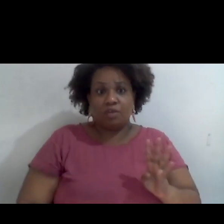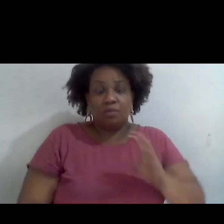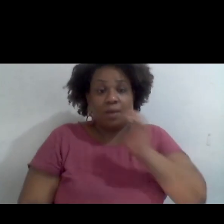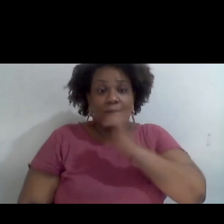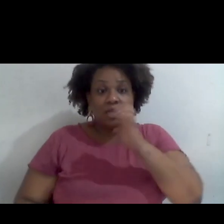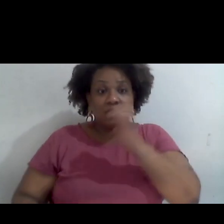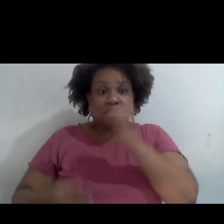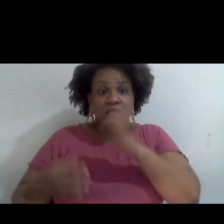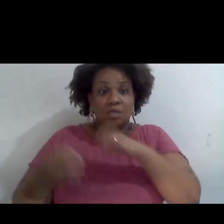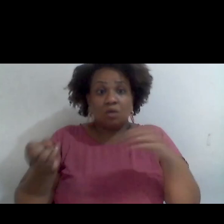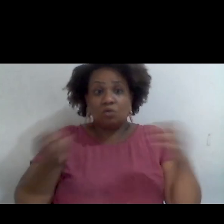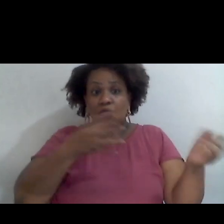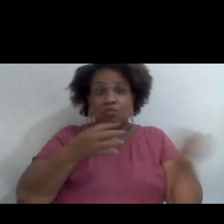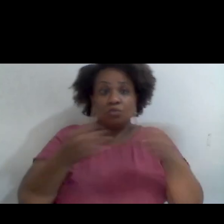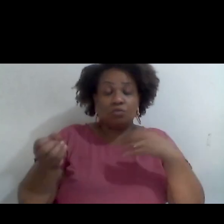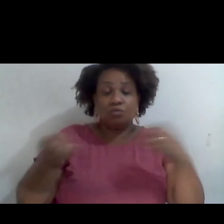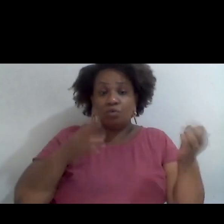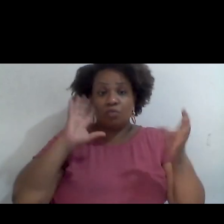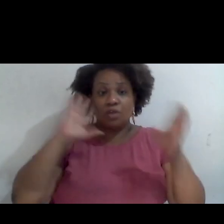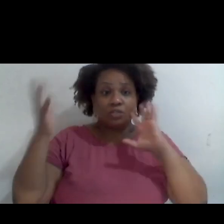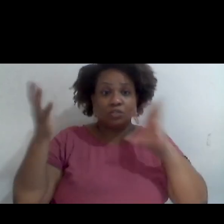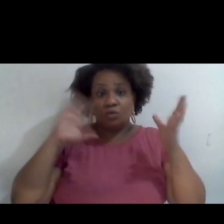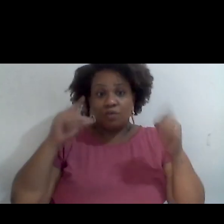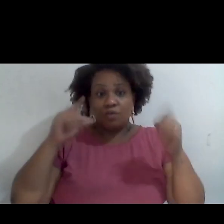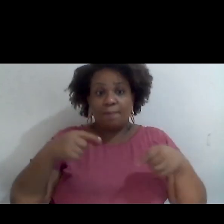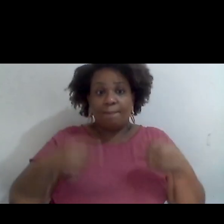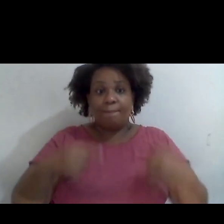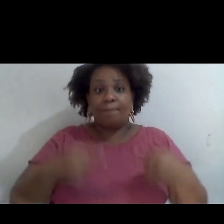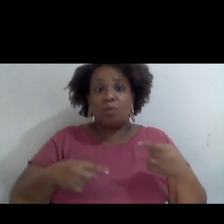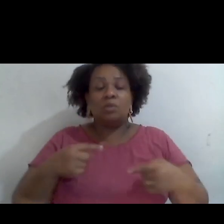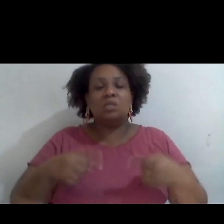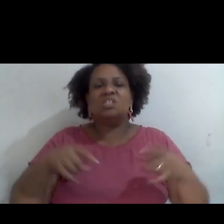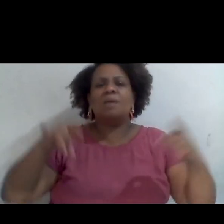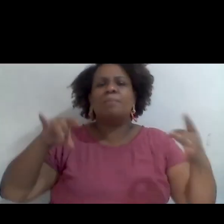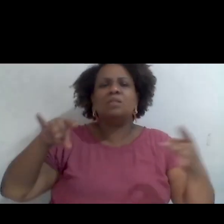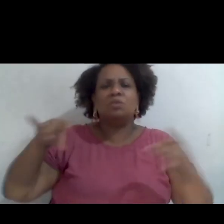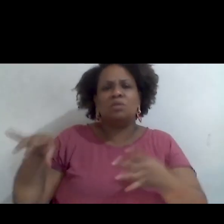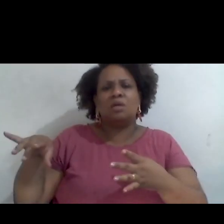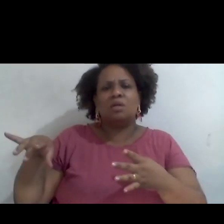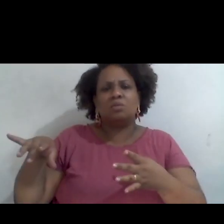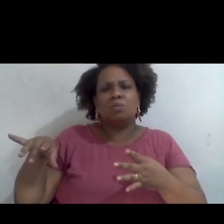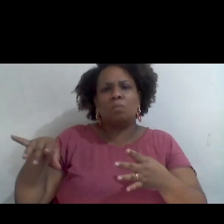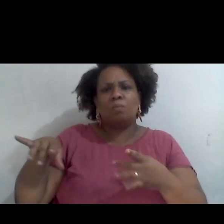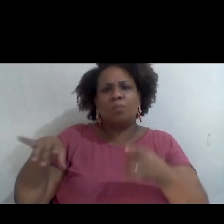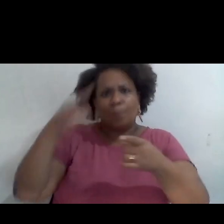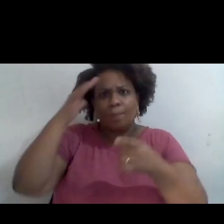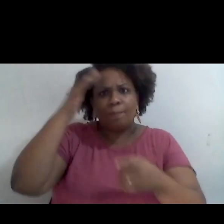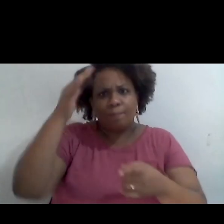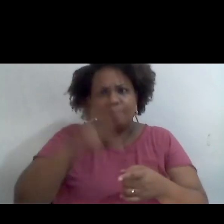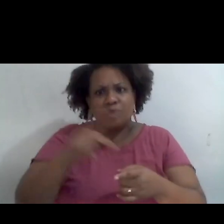chegando em cima de uma política que foi abandonada. Muito obrigado, professora Gita, por ter colocado,